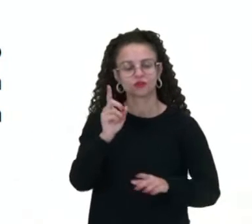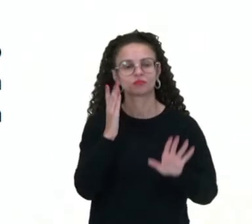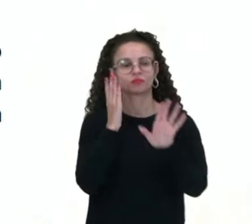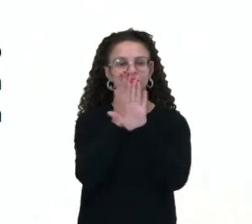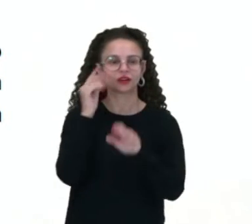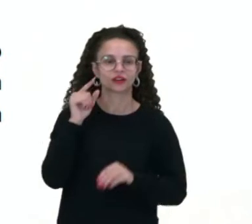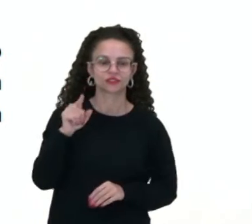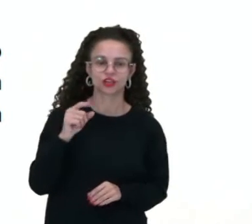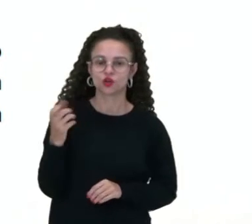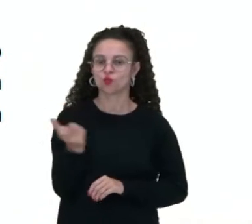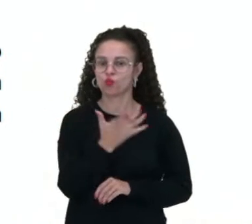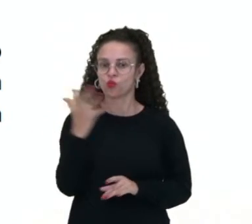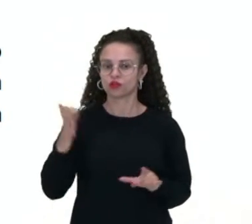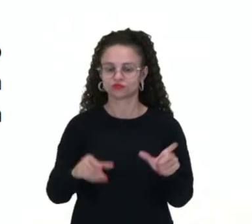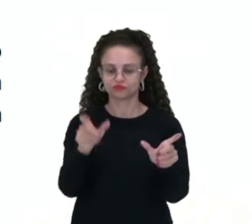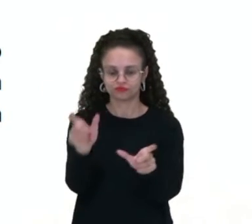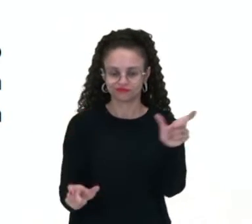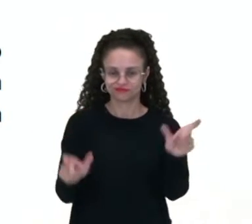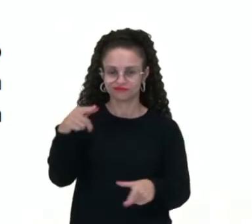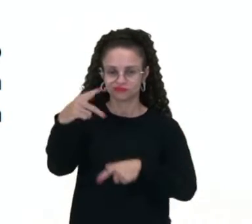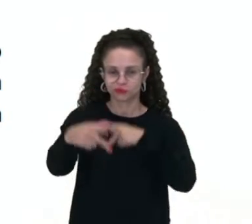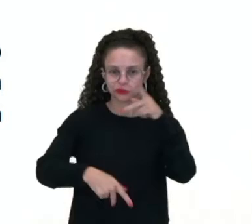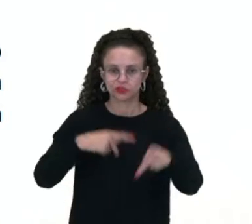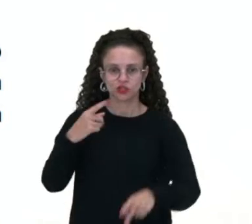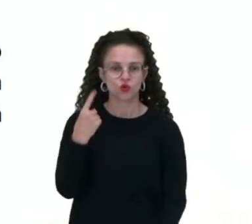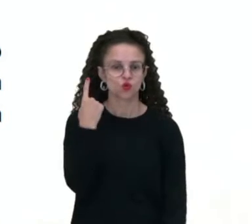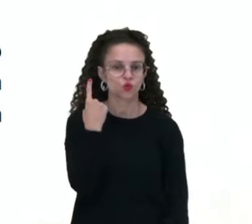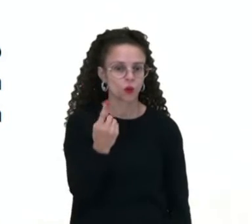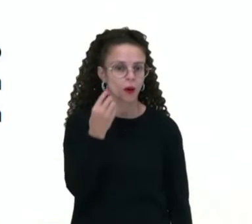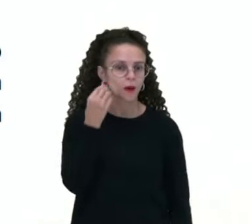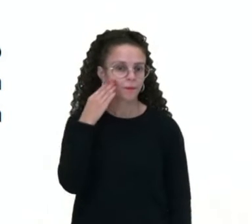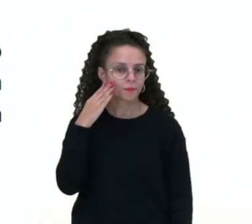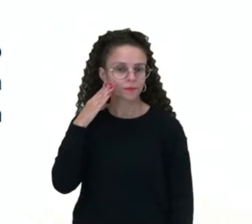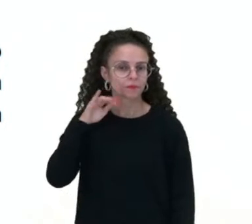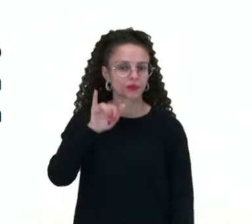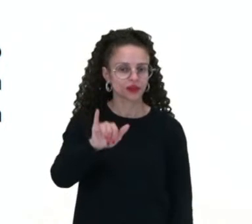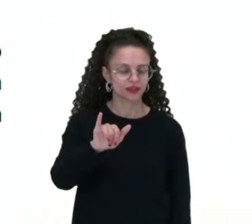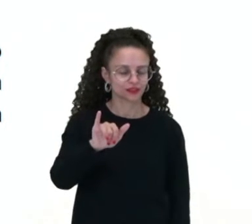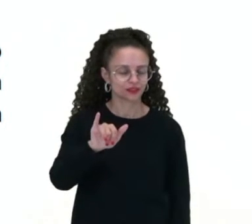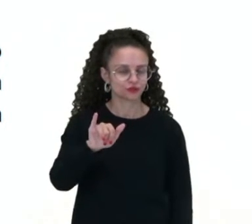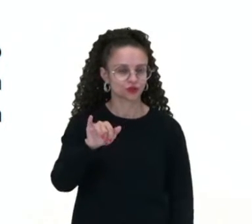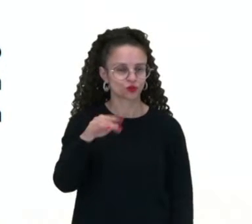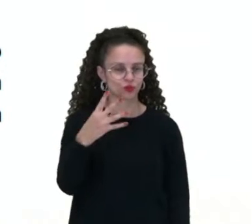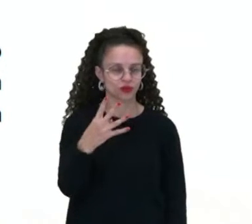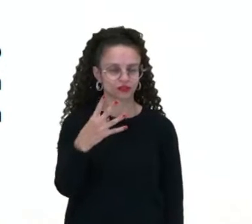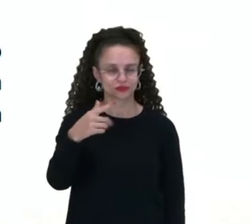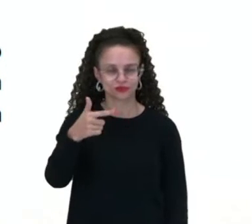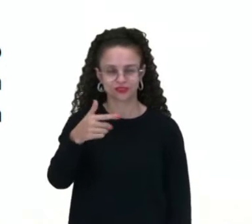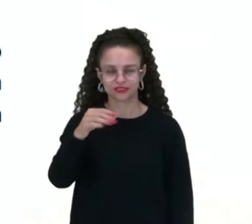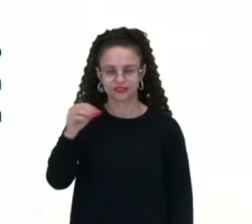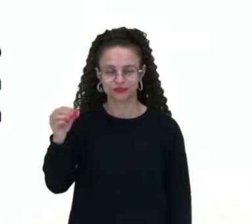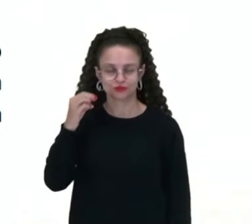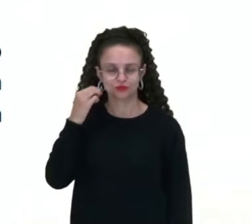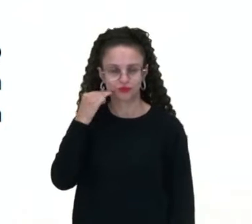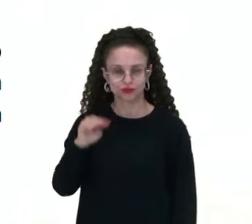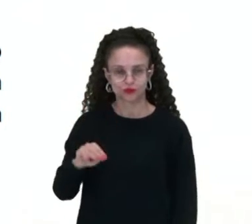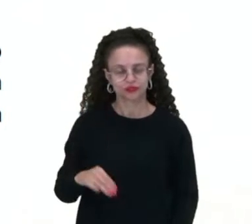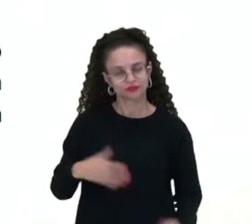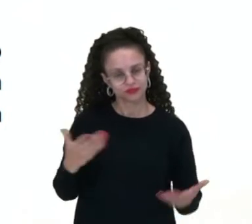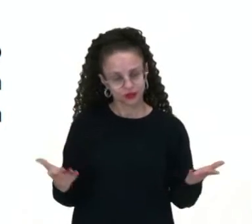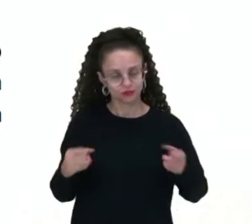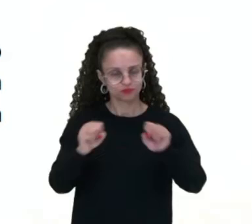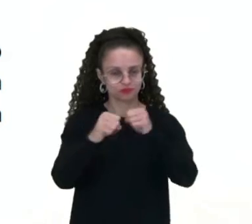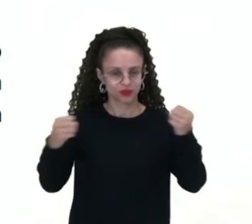dessa quantidade maior de população, né? 1 bilhão e 400 milhões de habitantes, faz com que o mapa da China